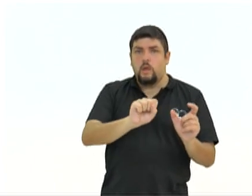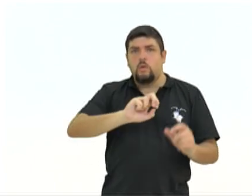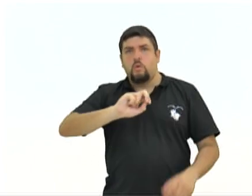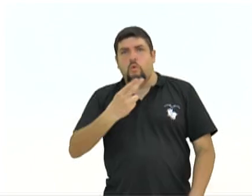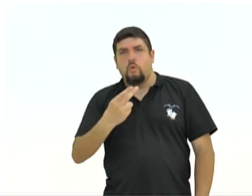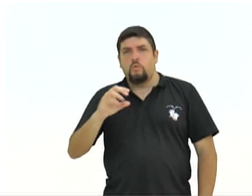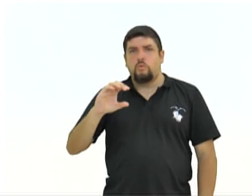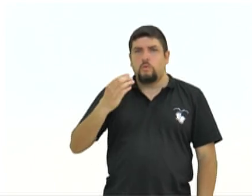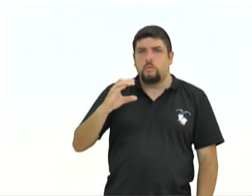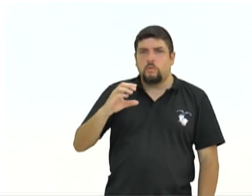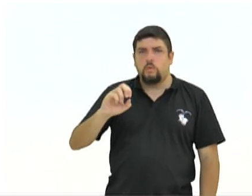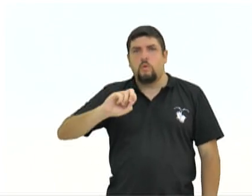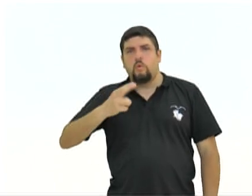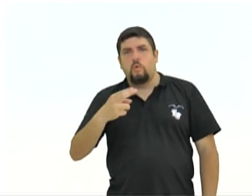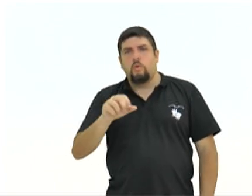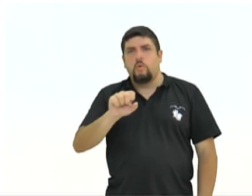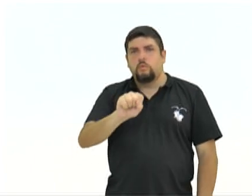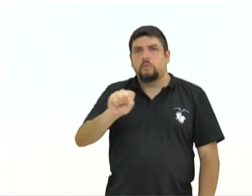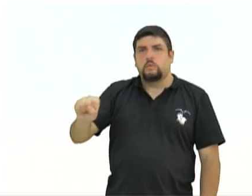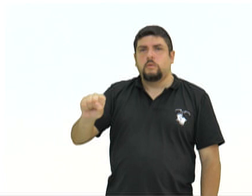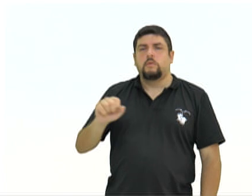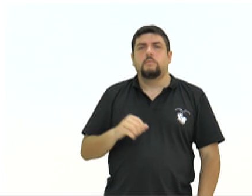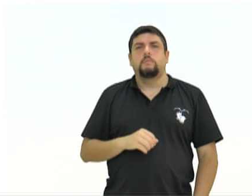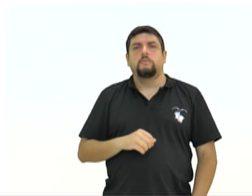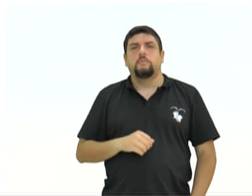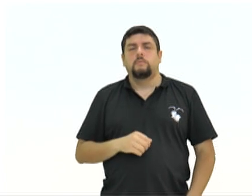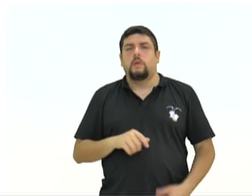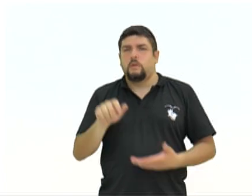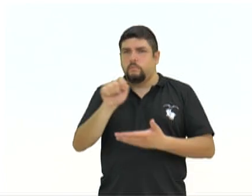né? Procurem ver a ortografia correta das palavras, tá?